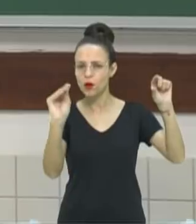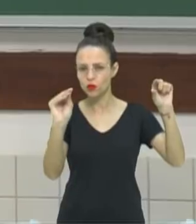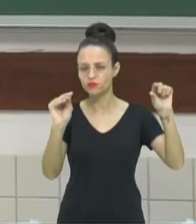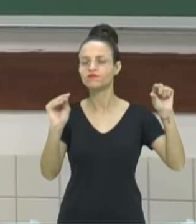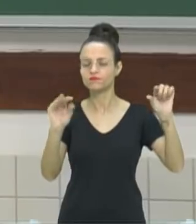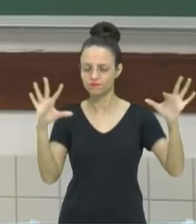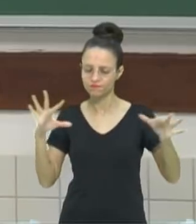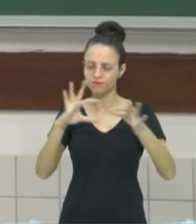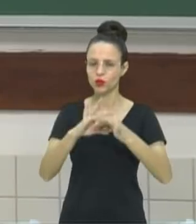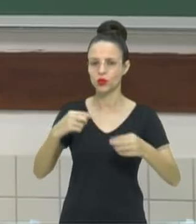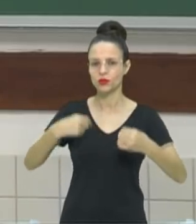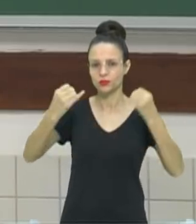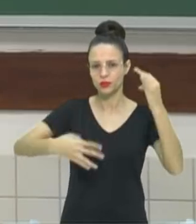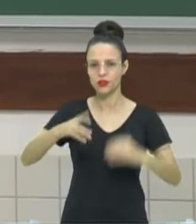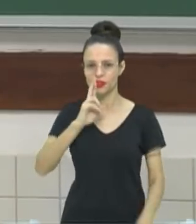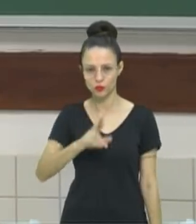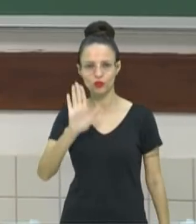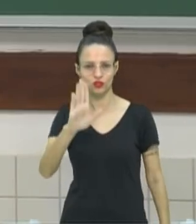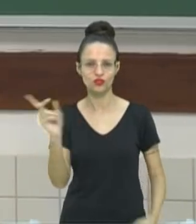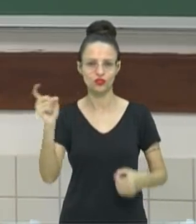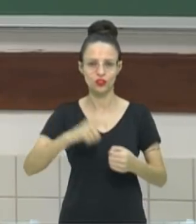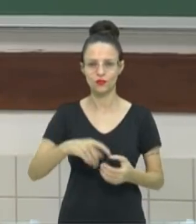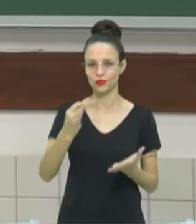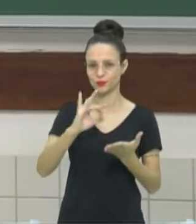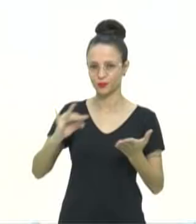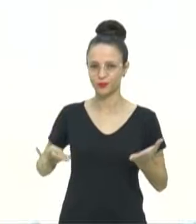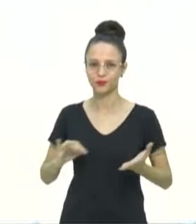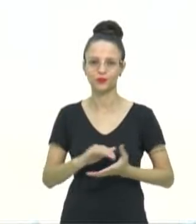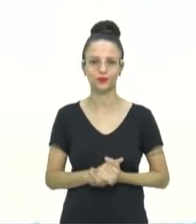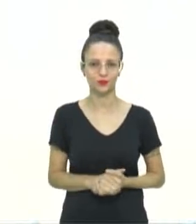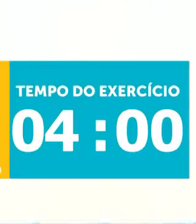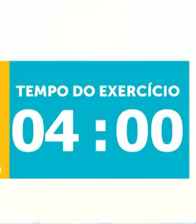com base no que nós falamos? Respondo e a gente já volta para corrigir.